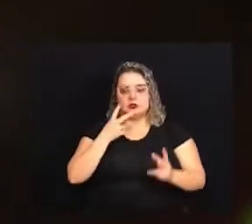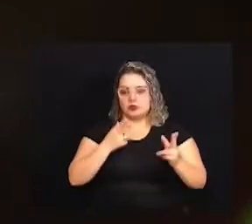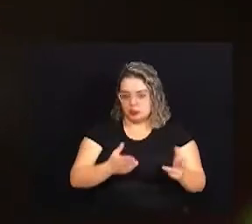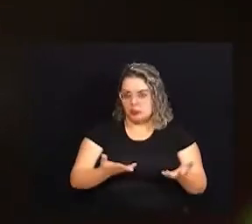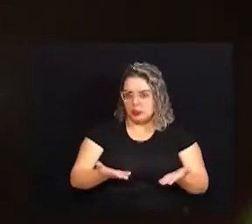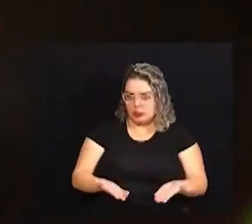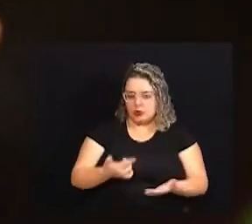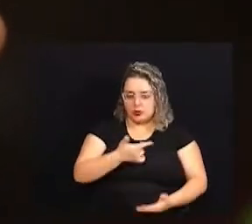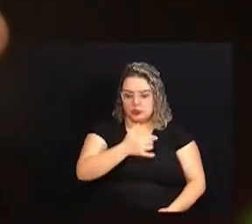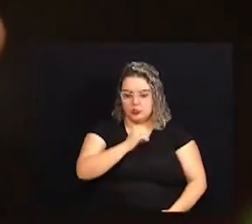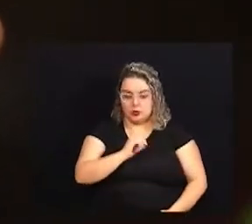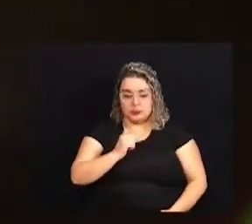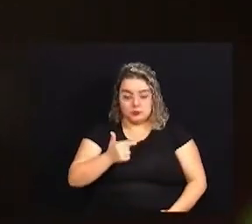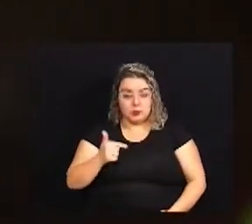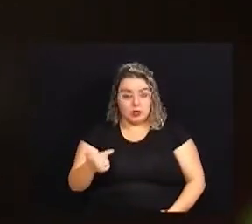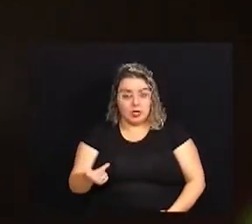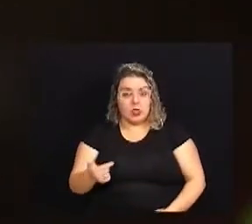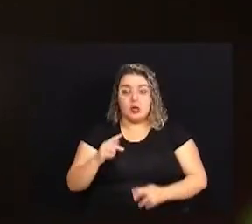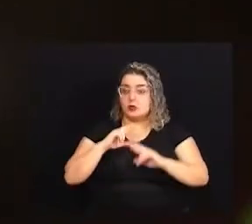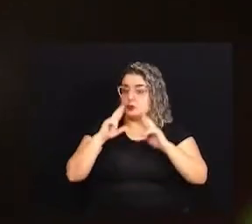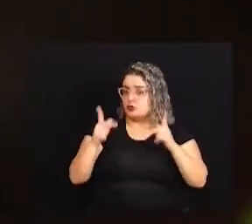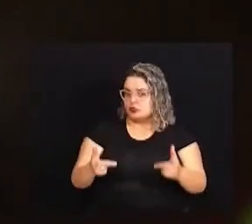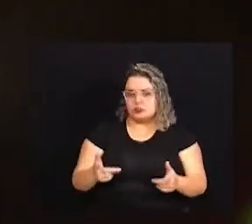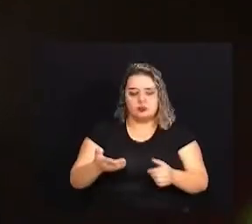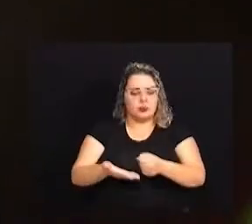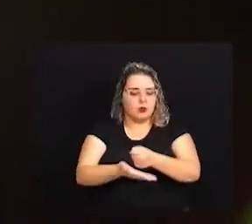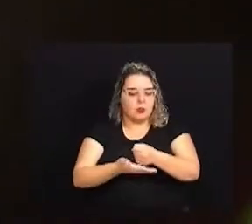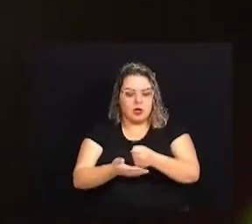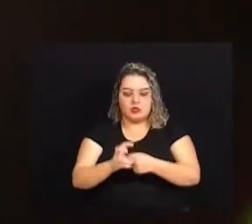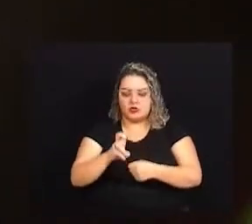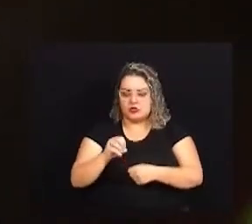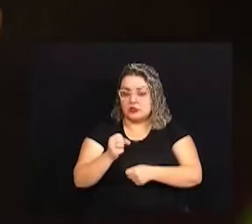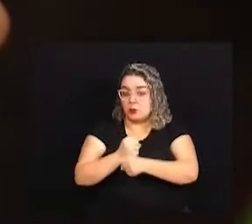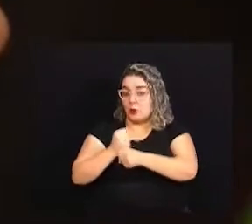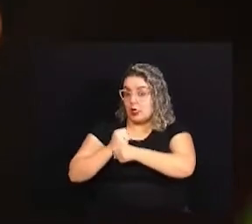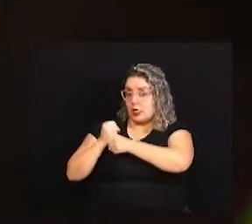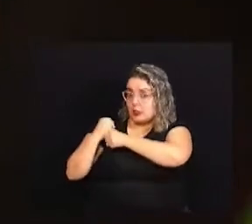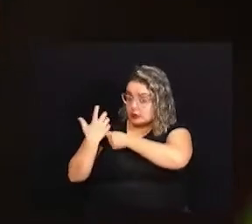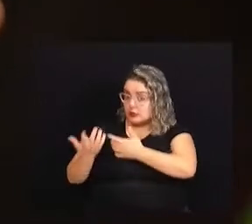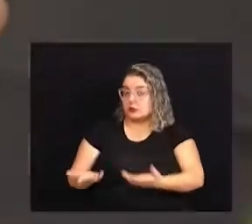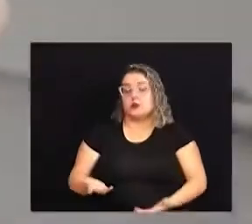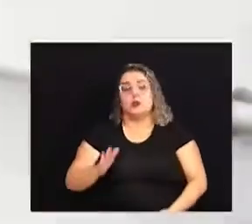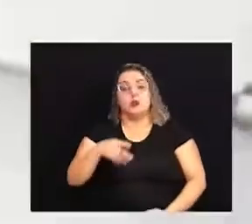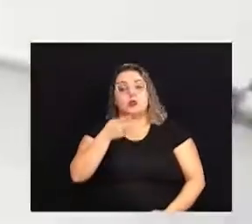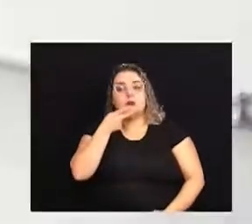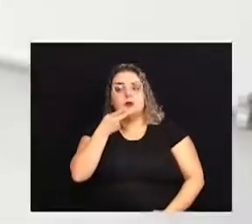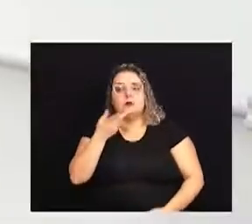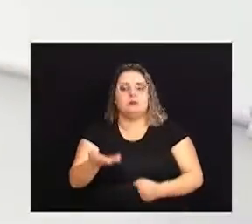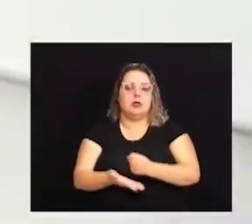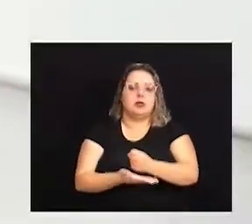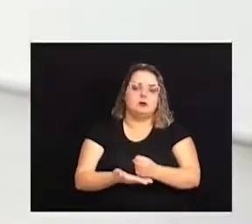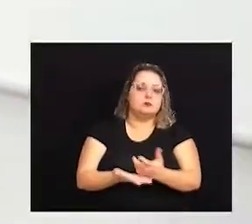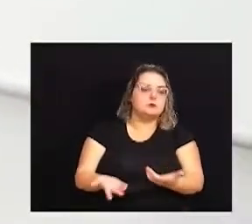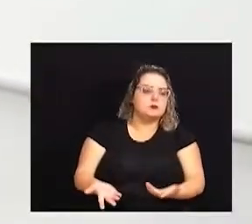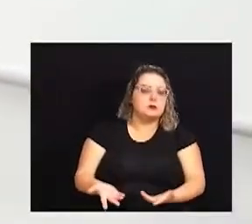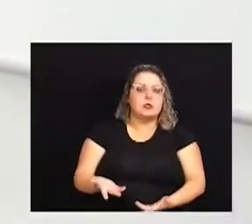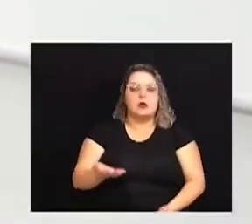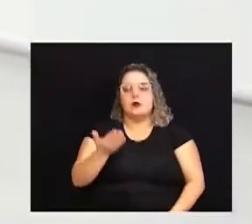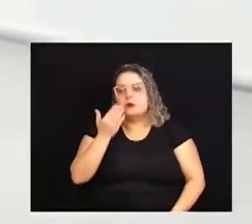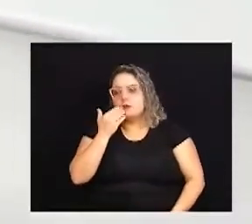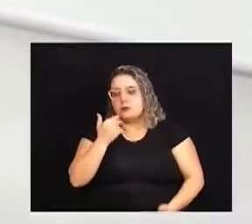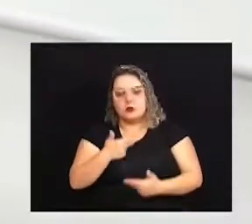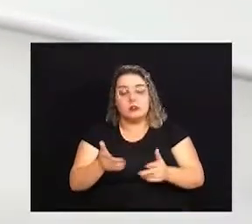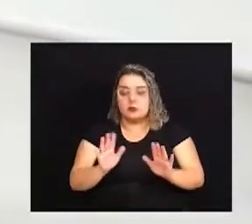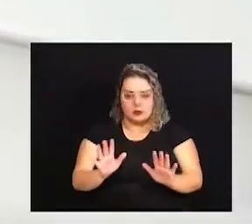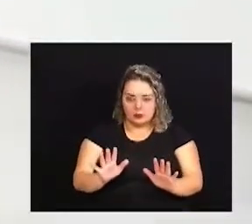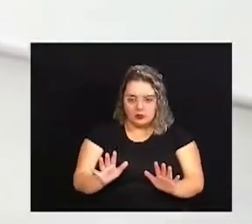cidade como Campinas, em 2022, é muito diferente do básico de 50 anos atrás. Muitas vezes, quando a gente fala básico, as pessoas acham que eu